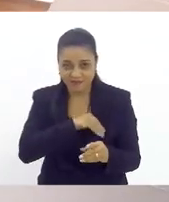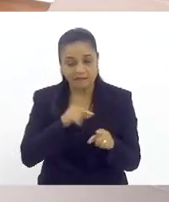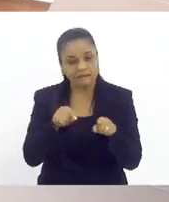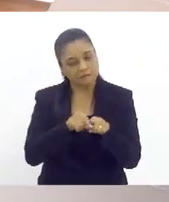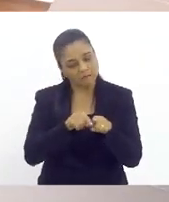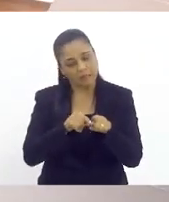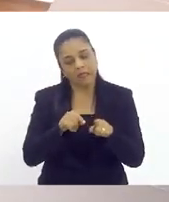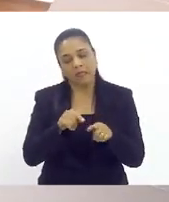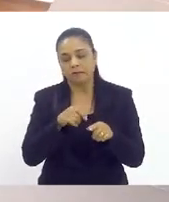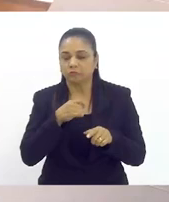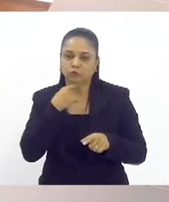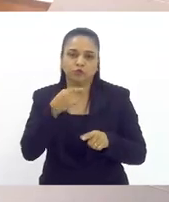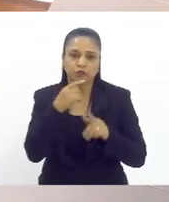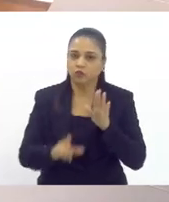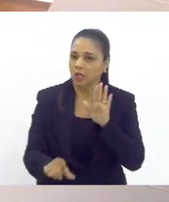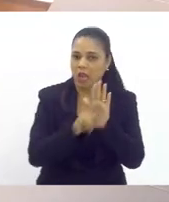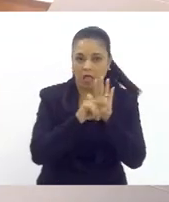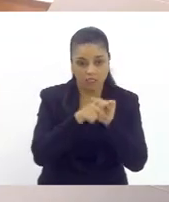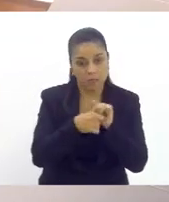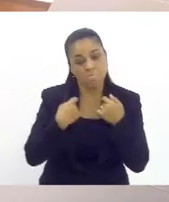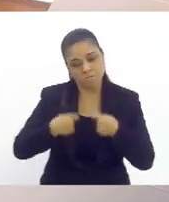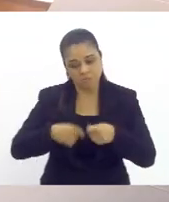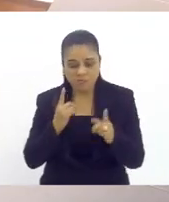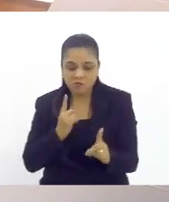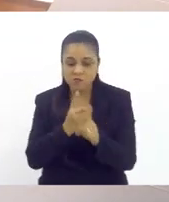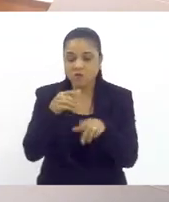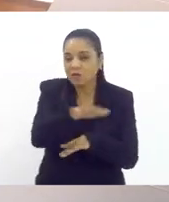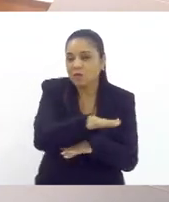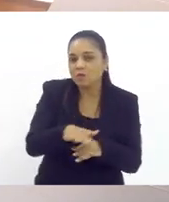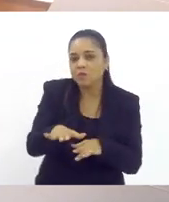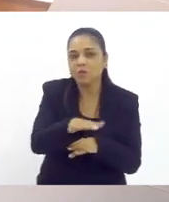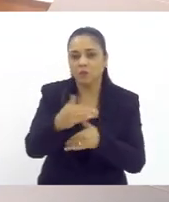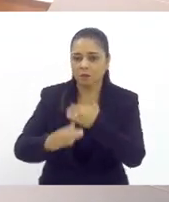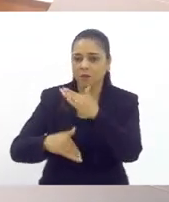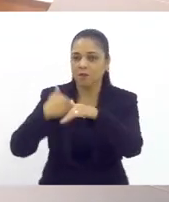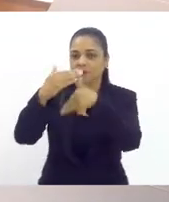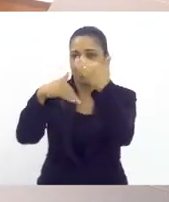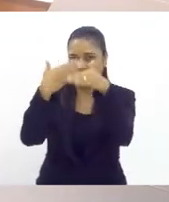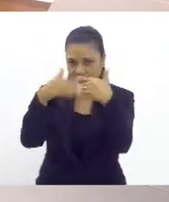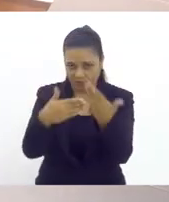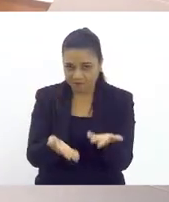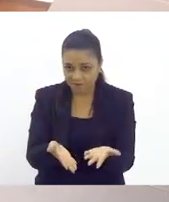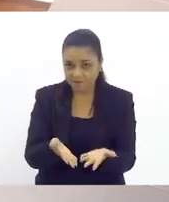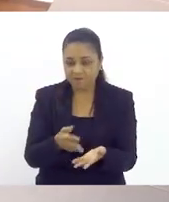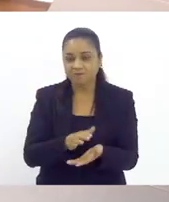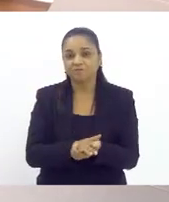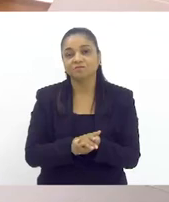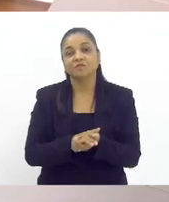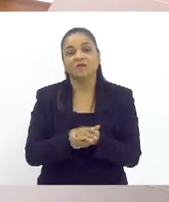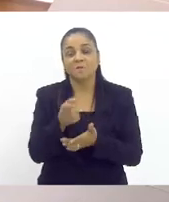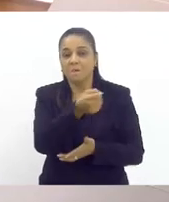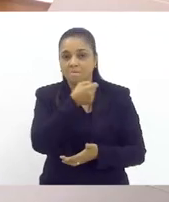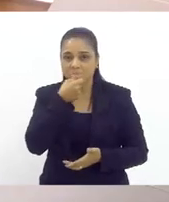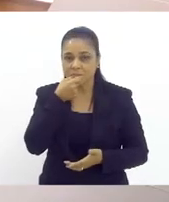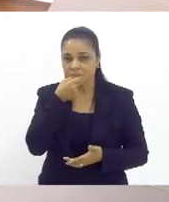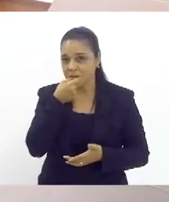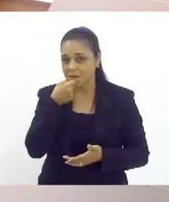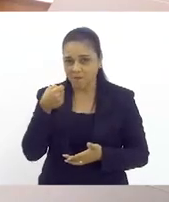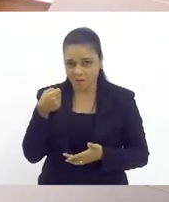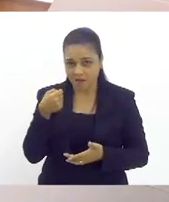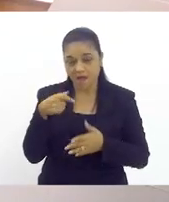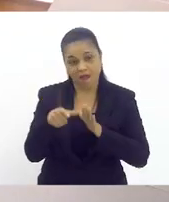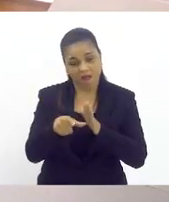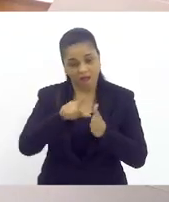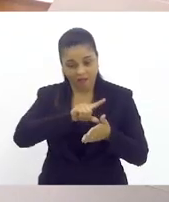campo aonde ela é de fato é prospere então mas antes de passar aqui para o